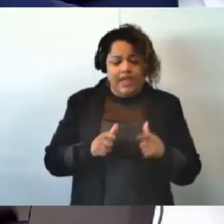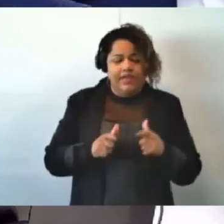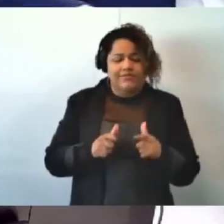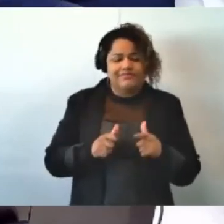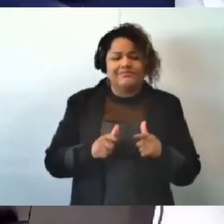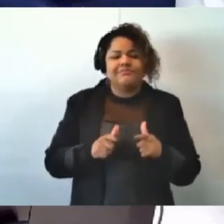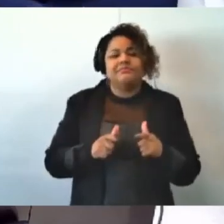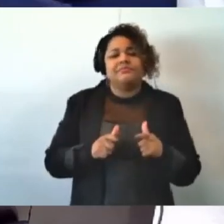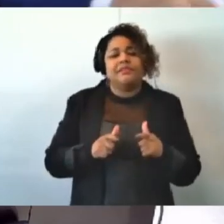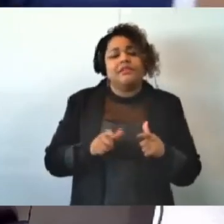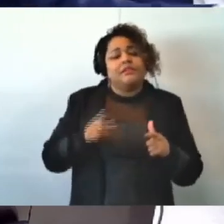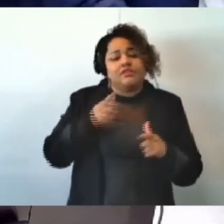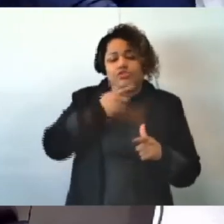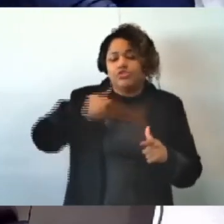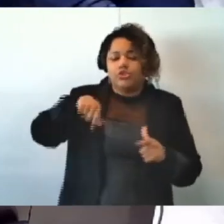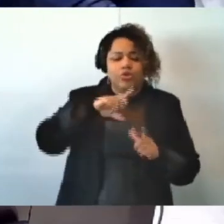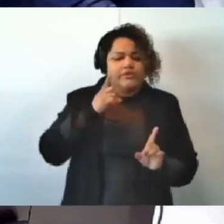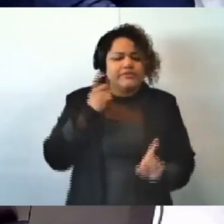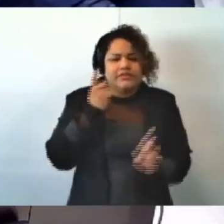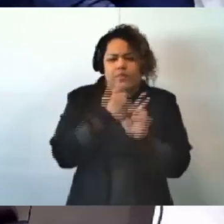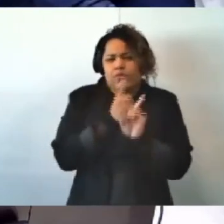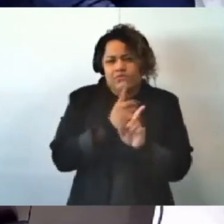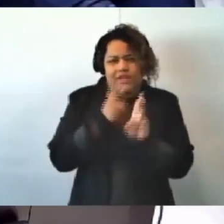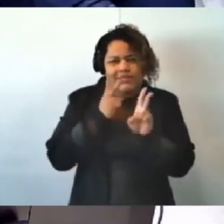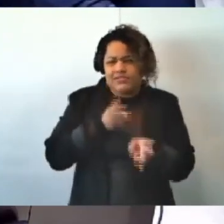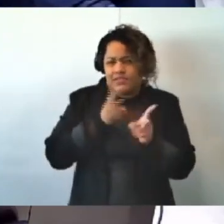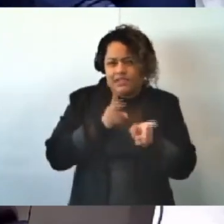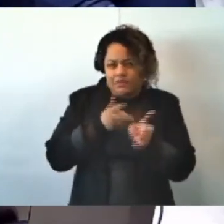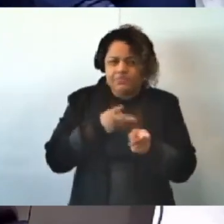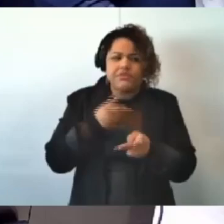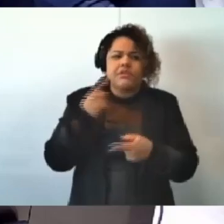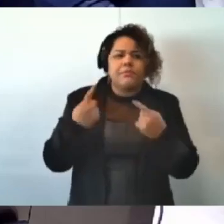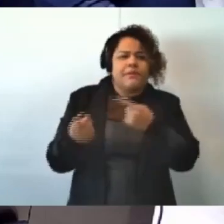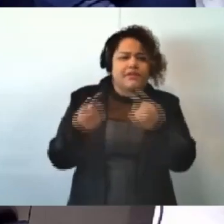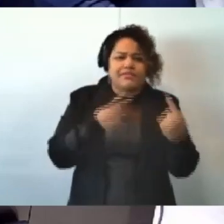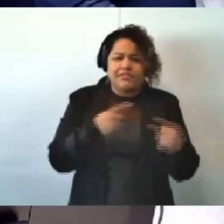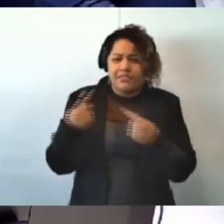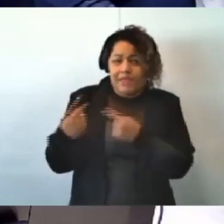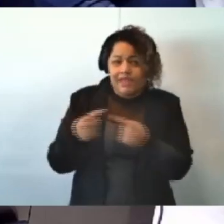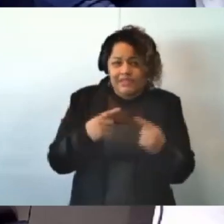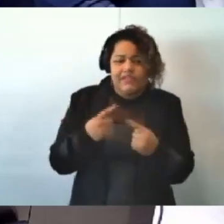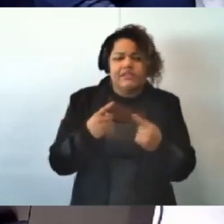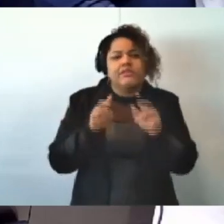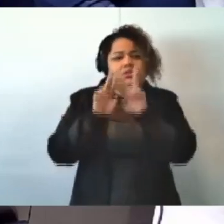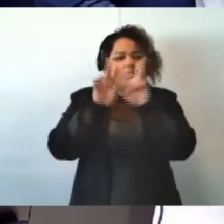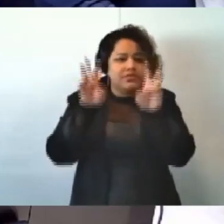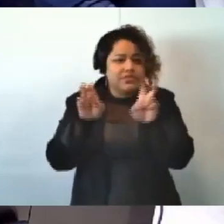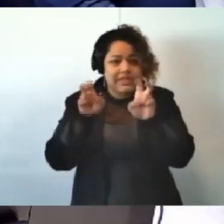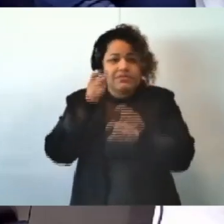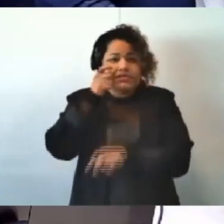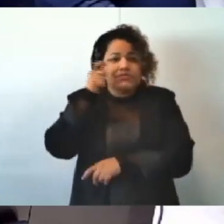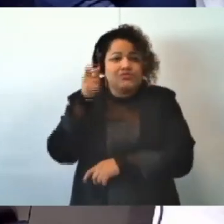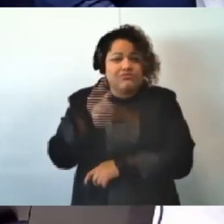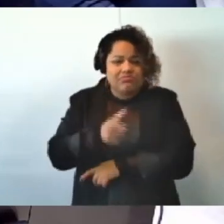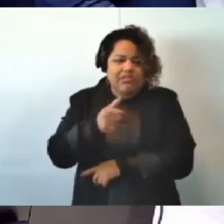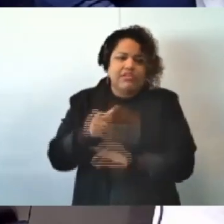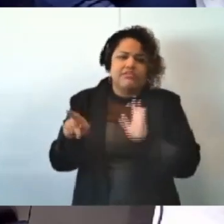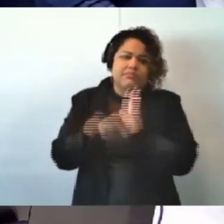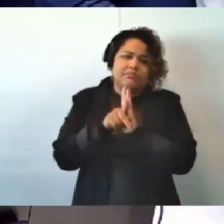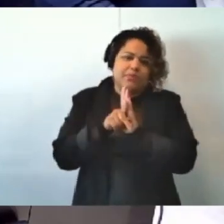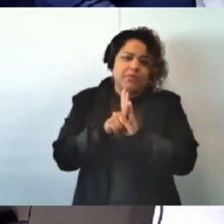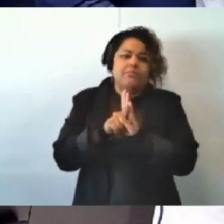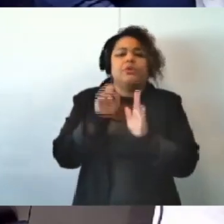encontramos constantemente para debater, discutir os assuntos de interesse da sociedade belo-horizontina.